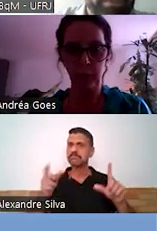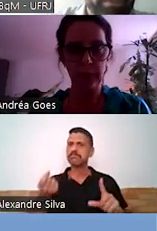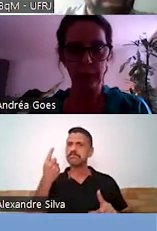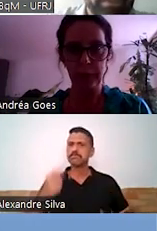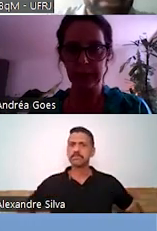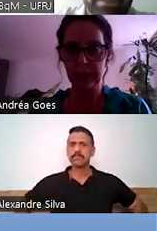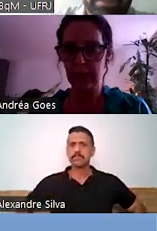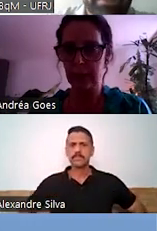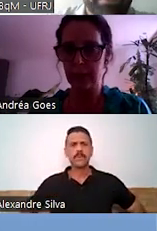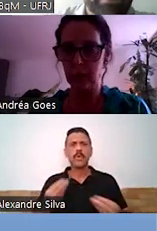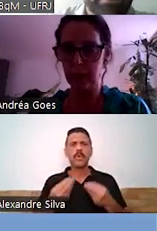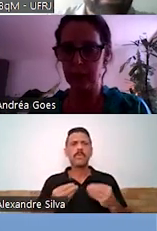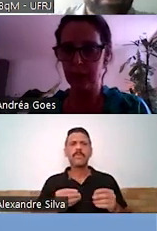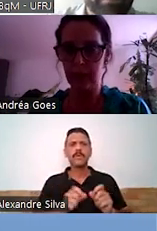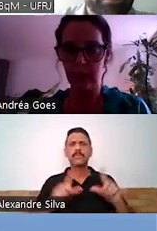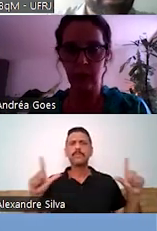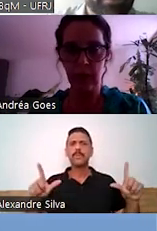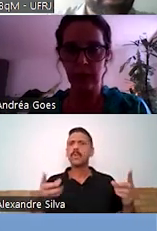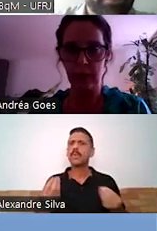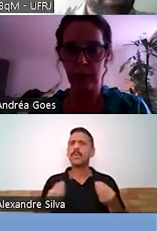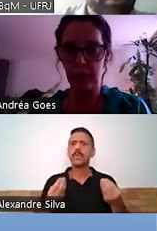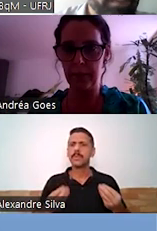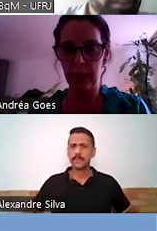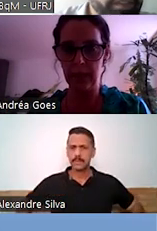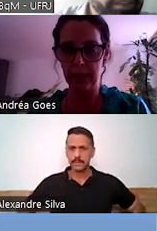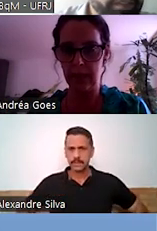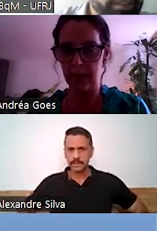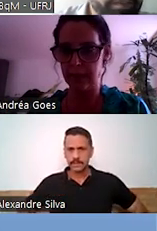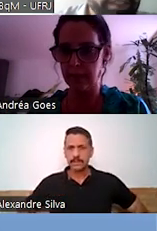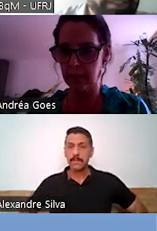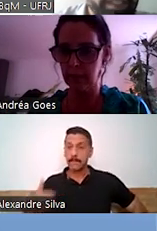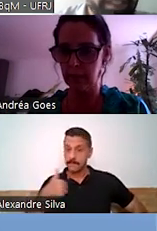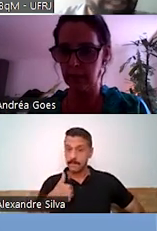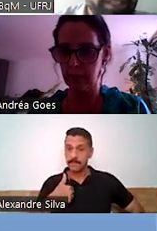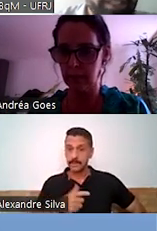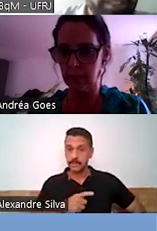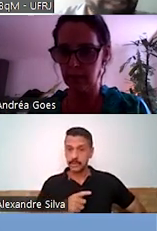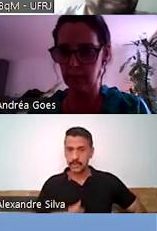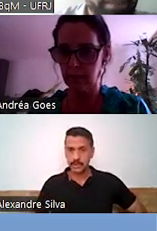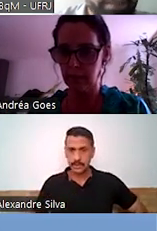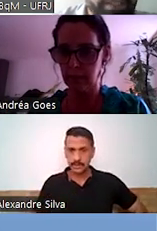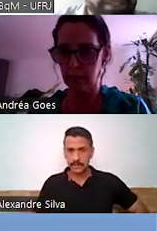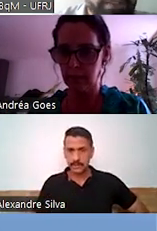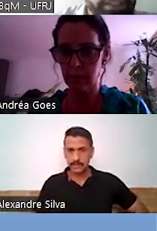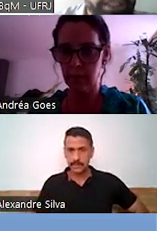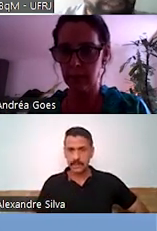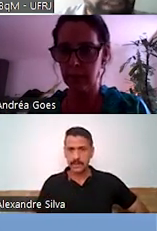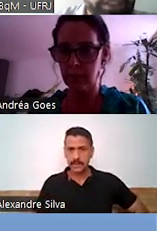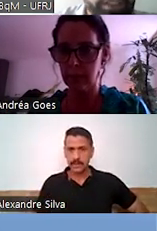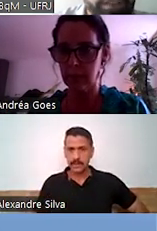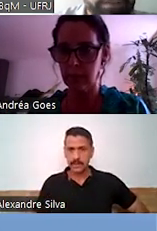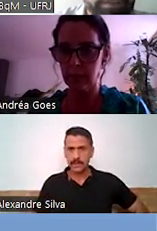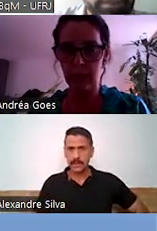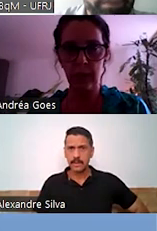Como é que eu faço para passar para modo apresentação de slide? Porque aqui para mim ele tá. Se clicar aqui, lá em cima em apresentação de